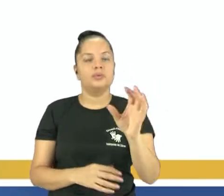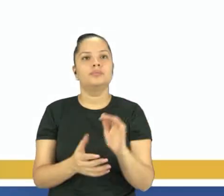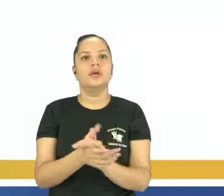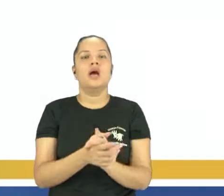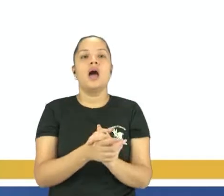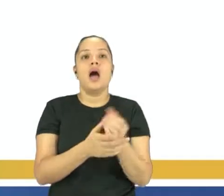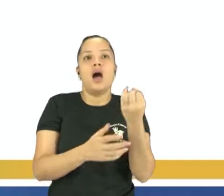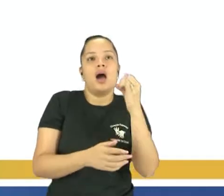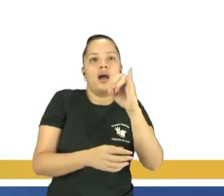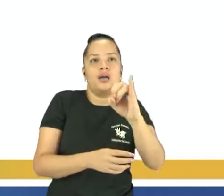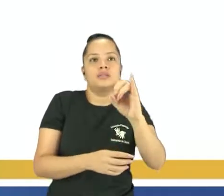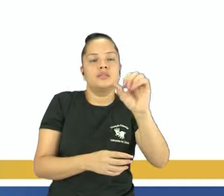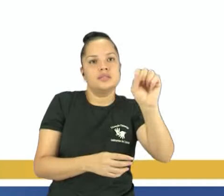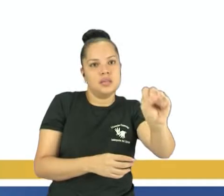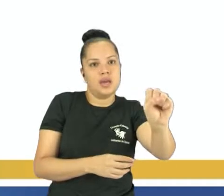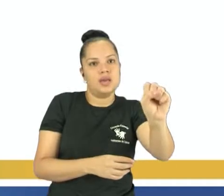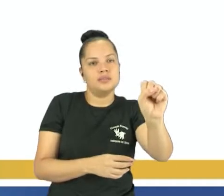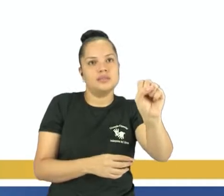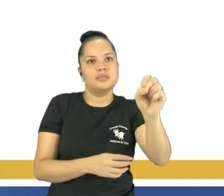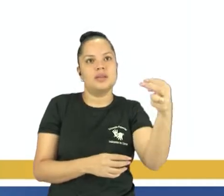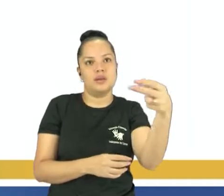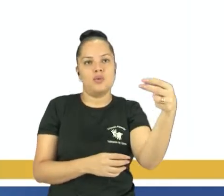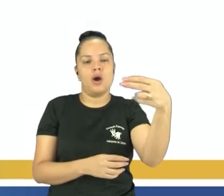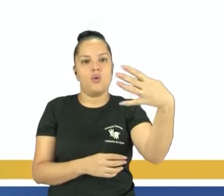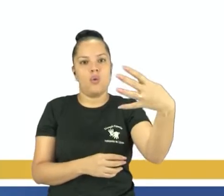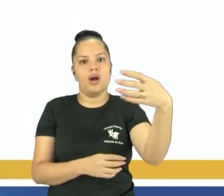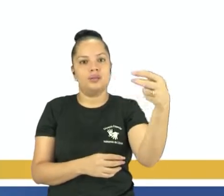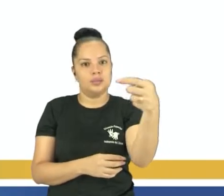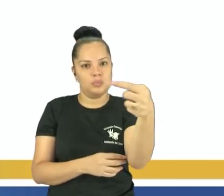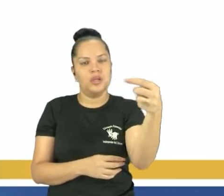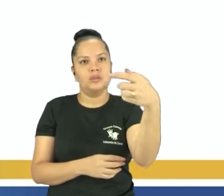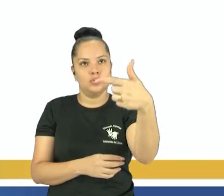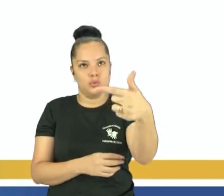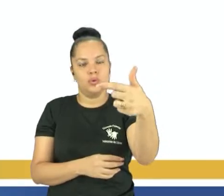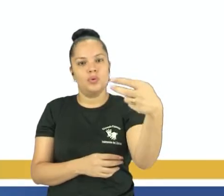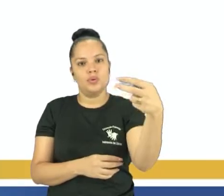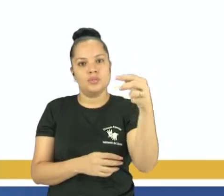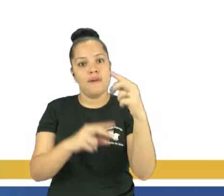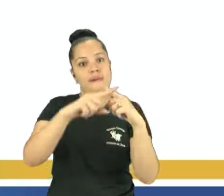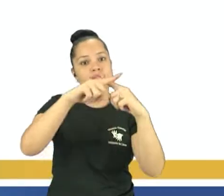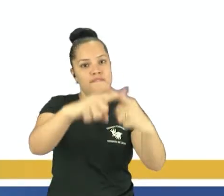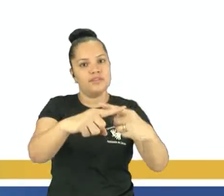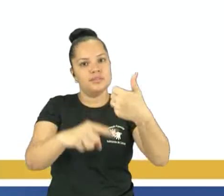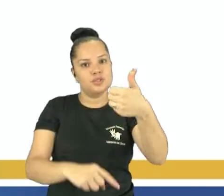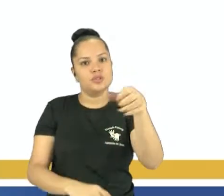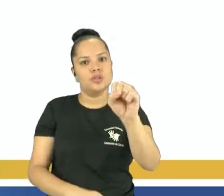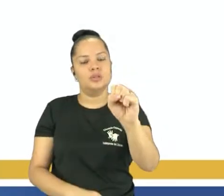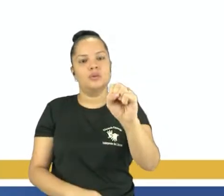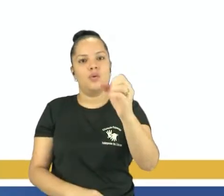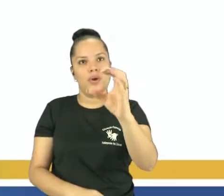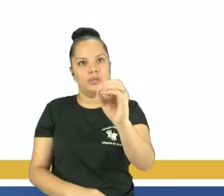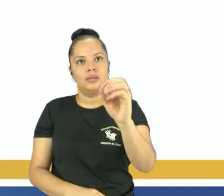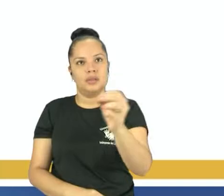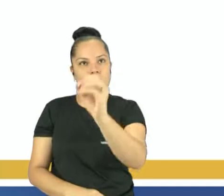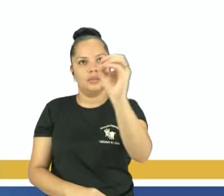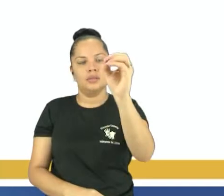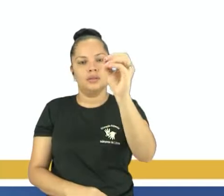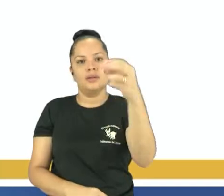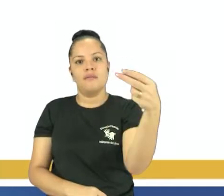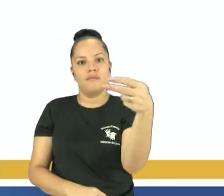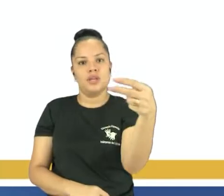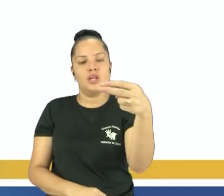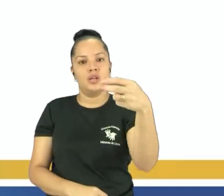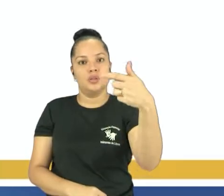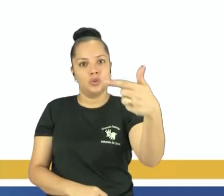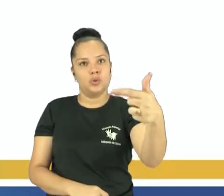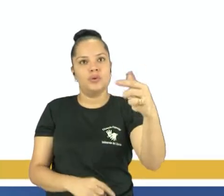ângulos internos vai ser dada por 4 menos 2, que é igual a 2, vezes 180, que é igual a 360 graus.